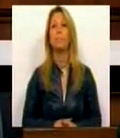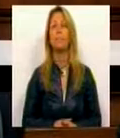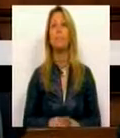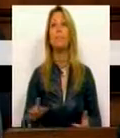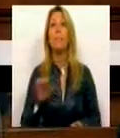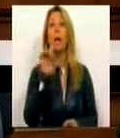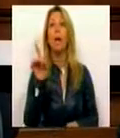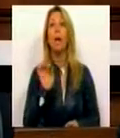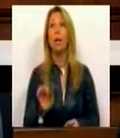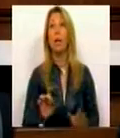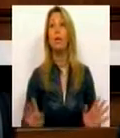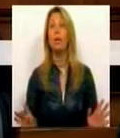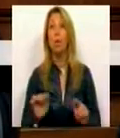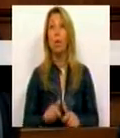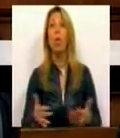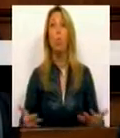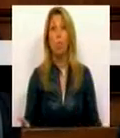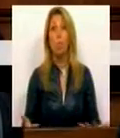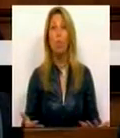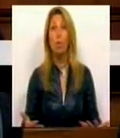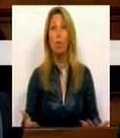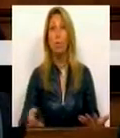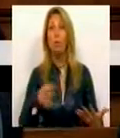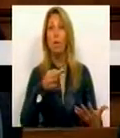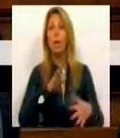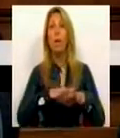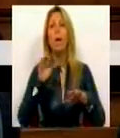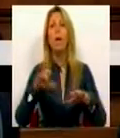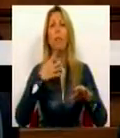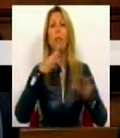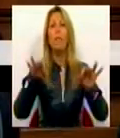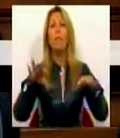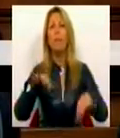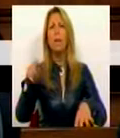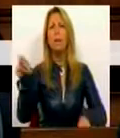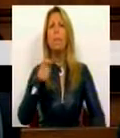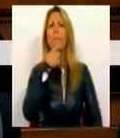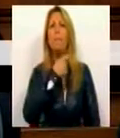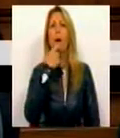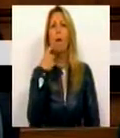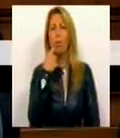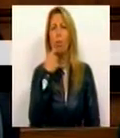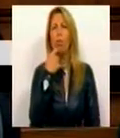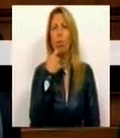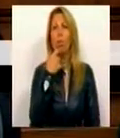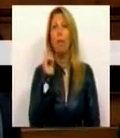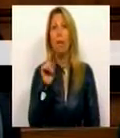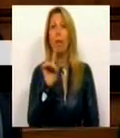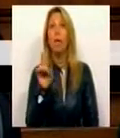Depois, a questão que hoje se coloca diz respeito a finais de maio, e é justamente a